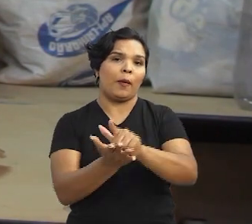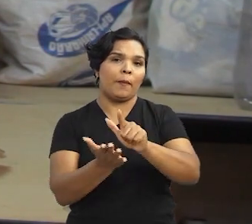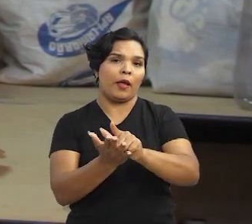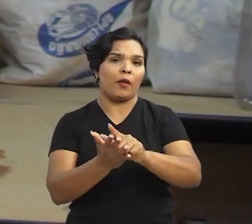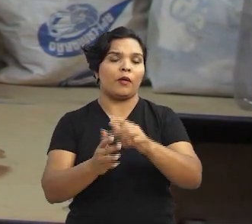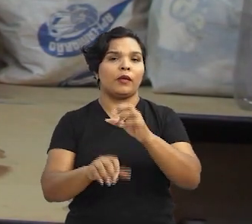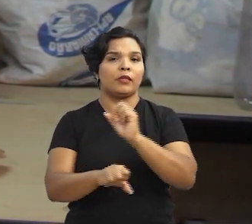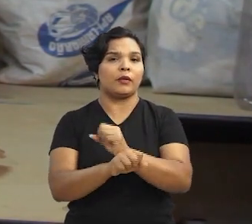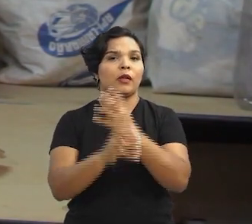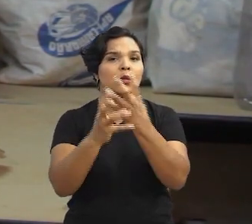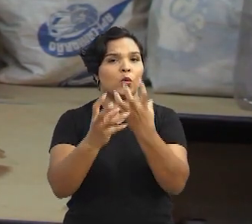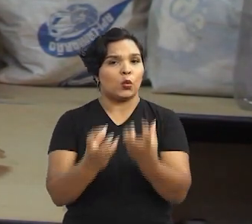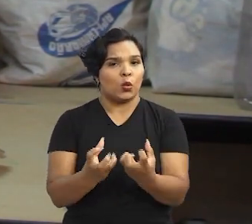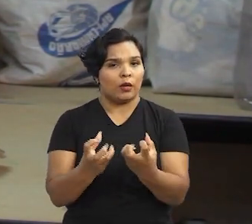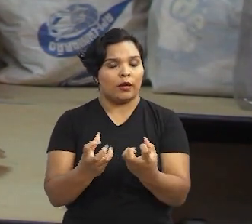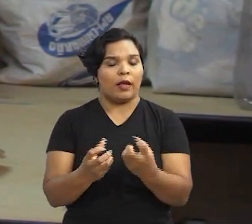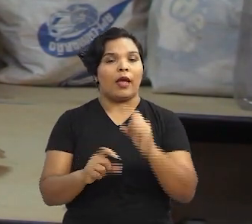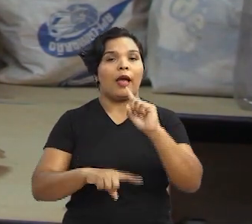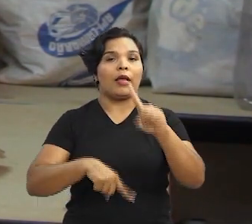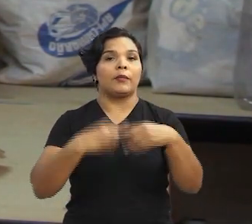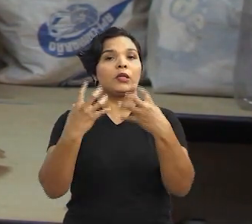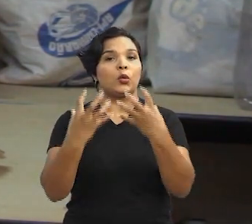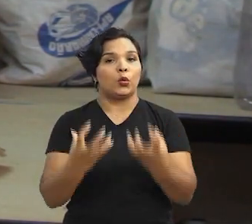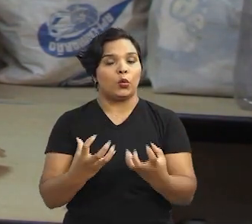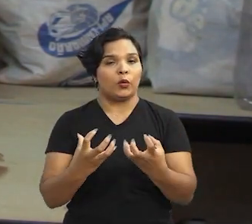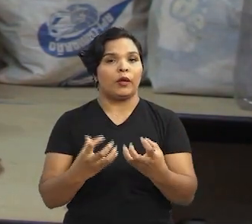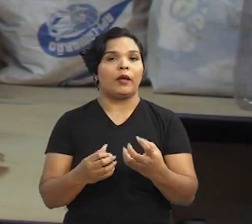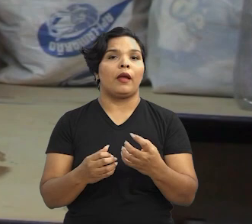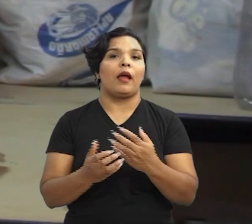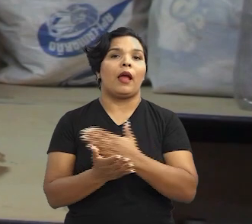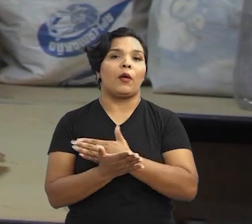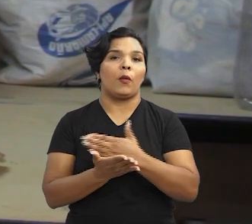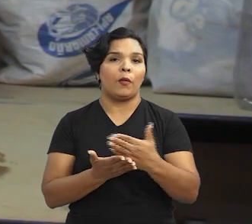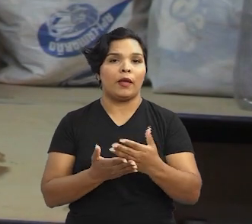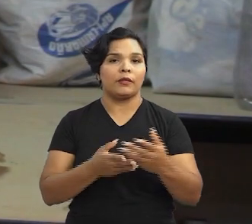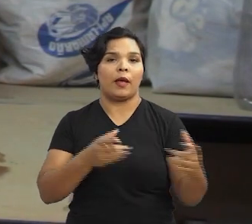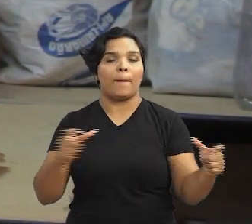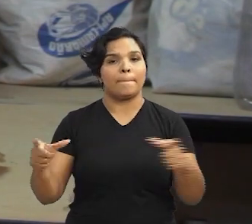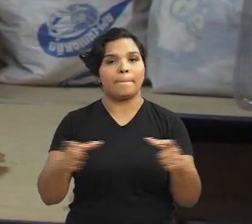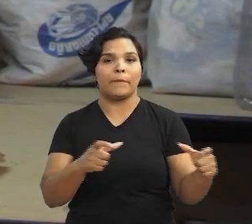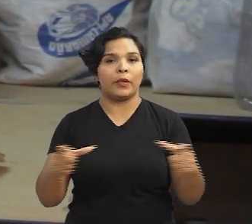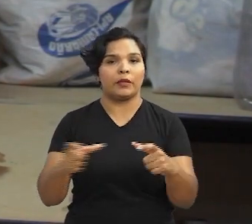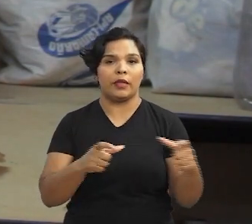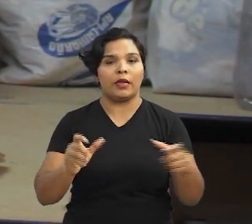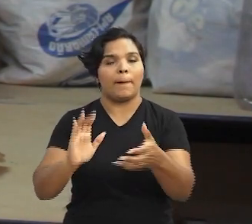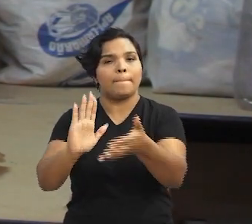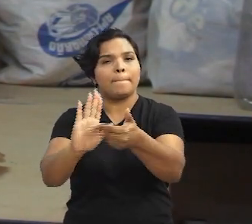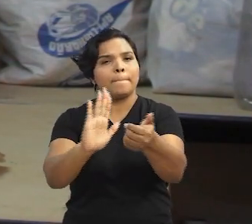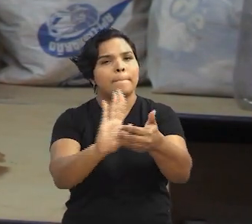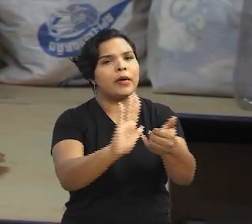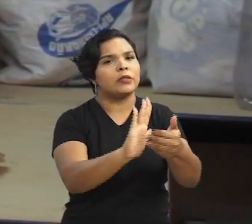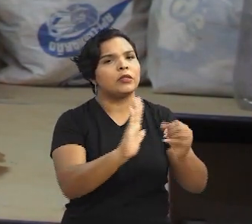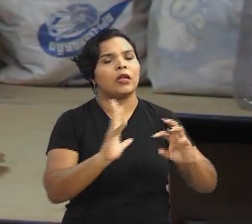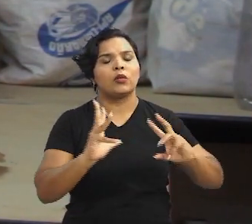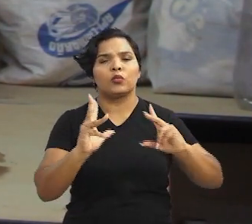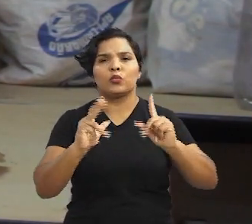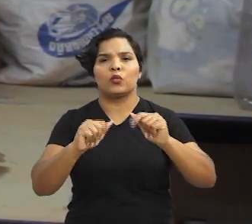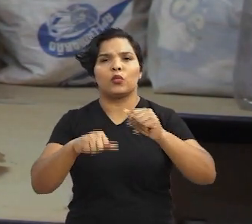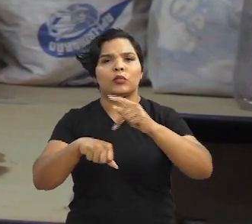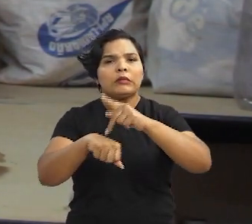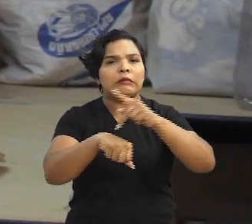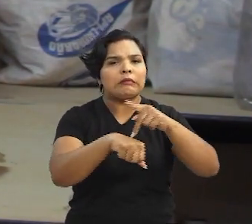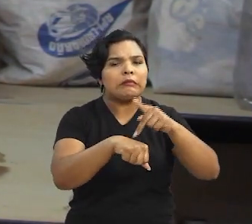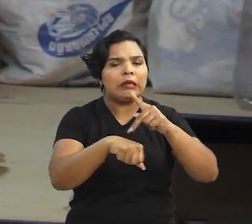sobre o papel, espera secar. Quando ele está seco, a gente passa em peneiras para remover todo